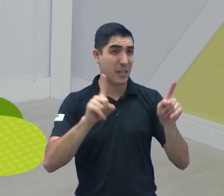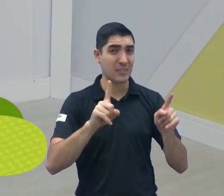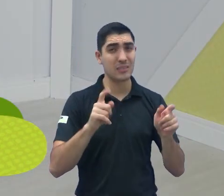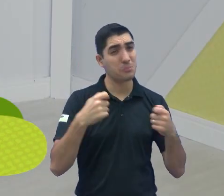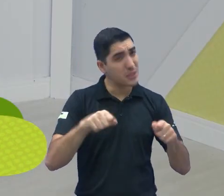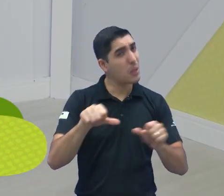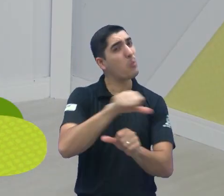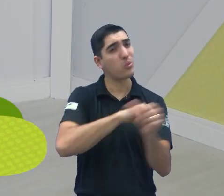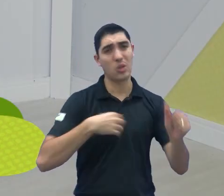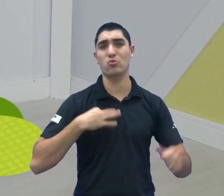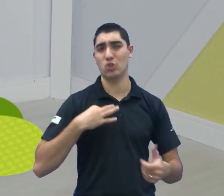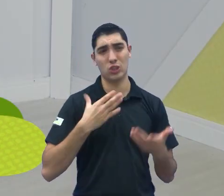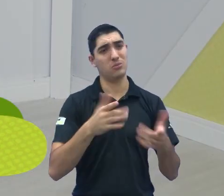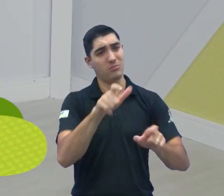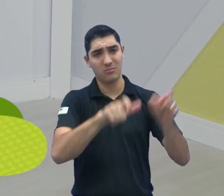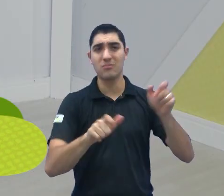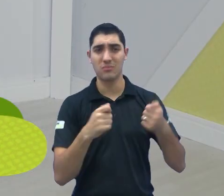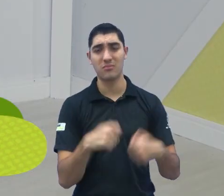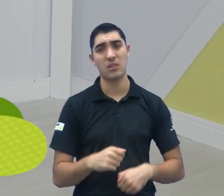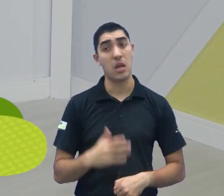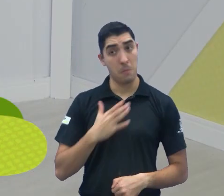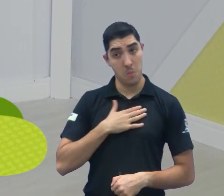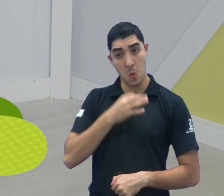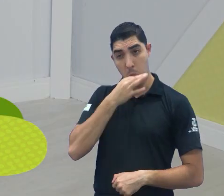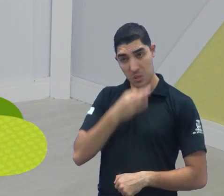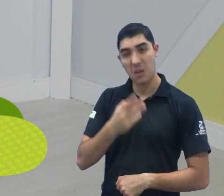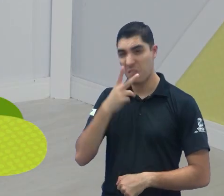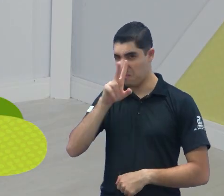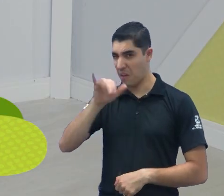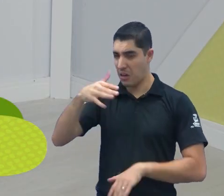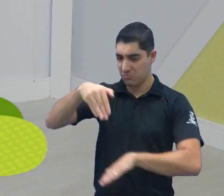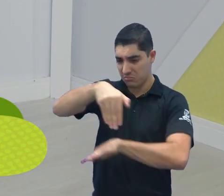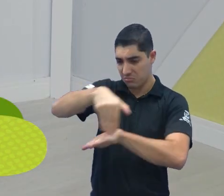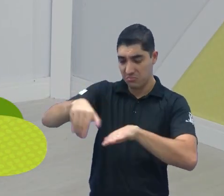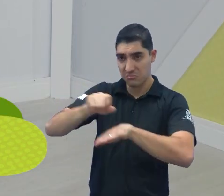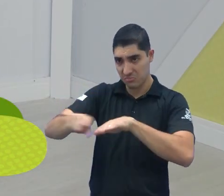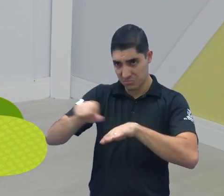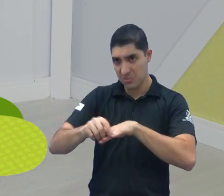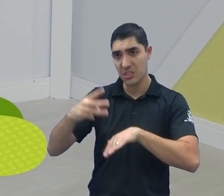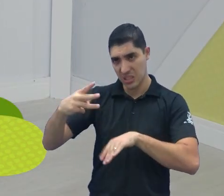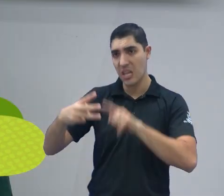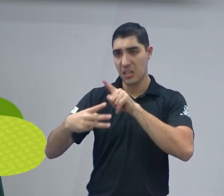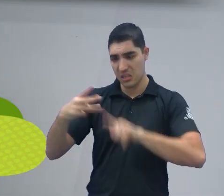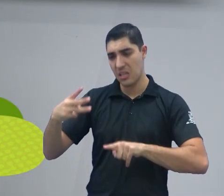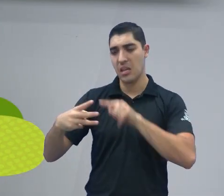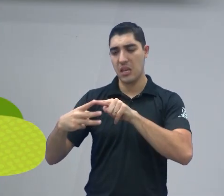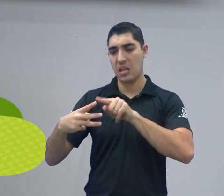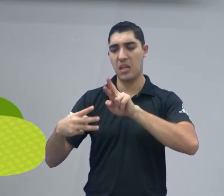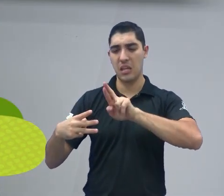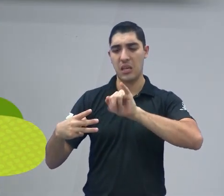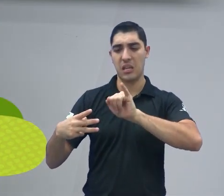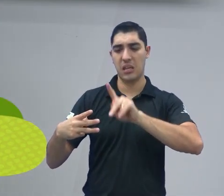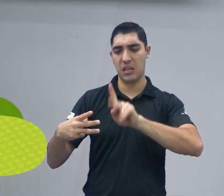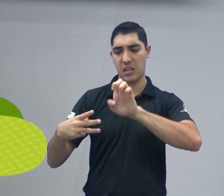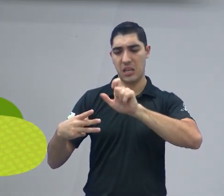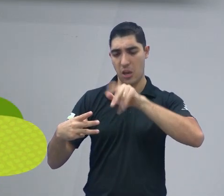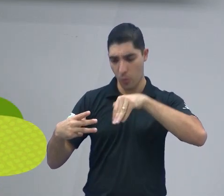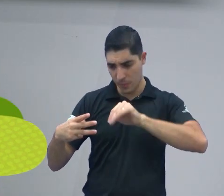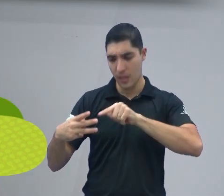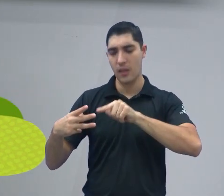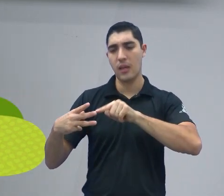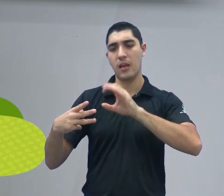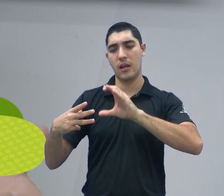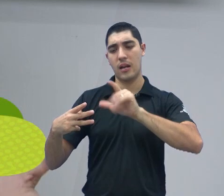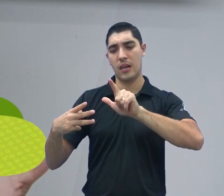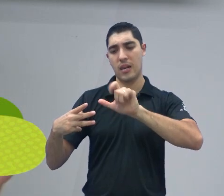ele volta eu acho que ele vai com 3 atacantes, né? Vai com o Riquelme, Clecione e o Carioca. E o Carioca, né? Acredito que seja isso também. Acho que ele deve mudar o meio